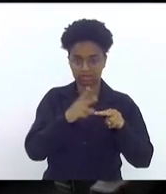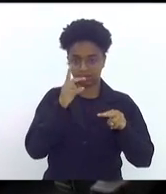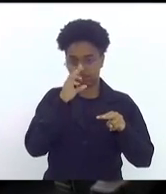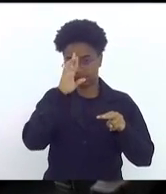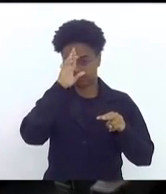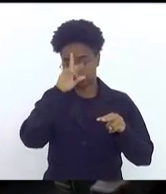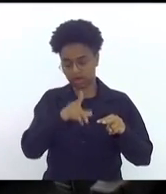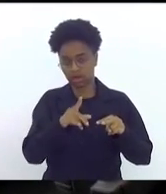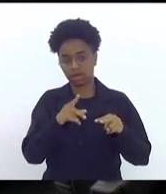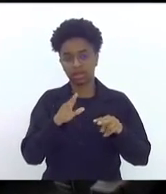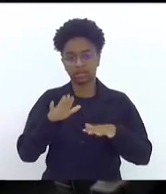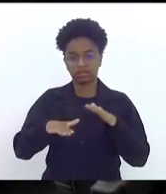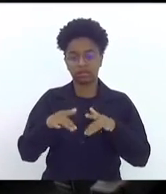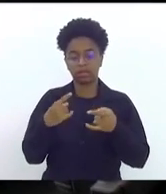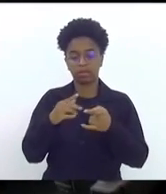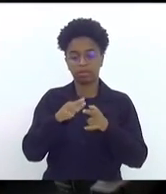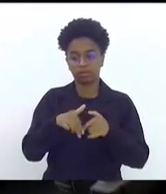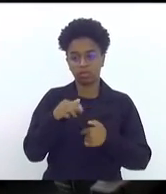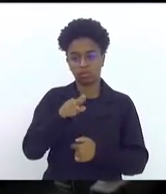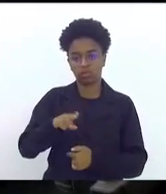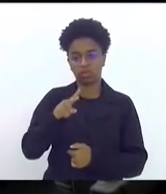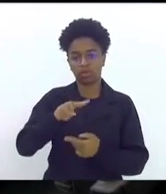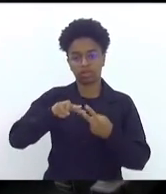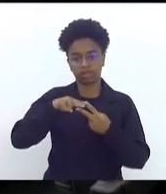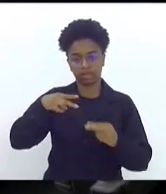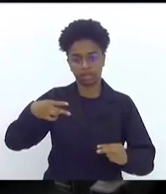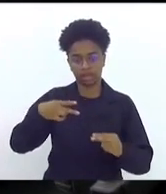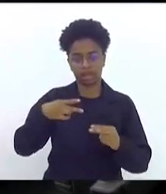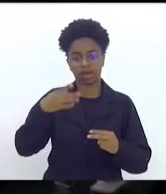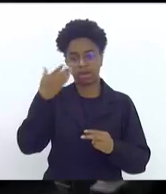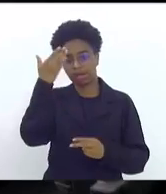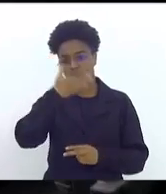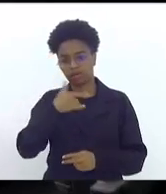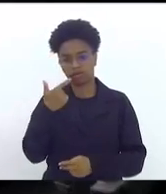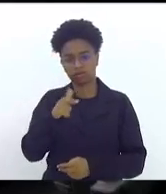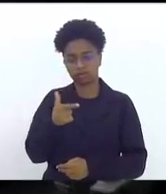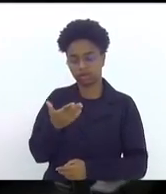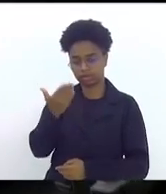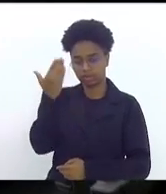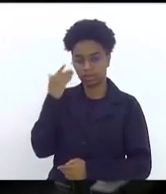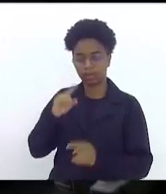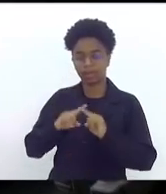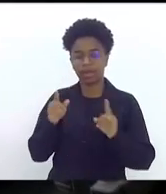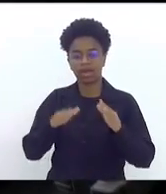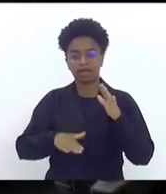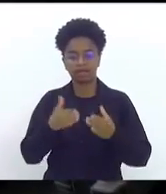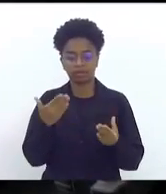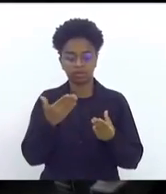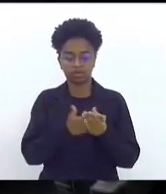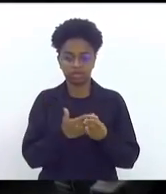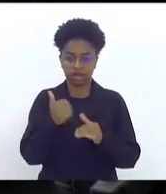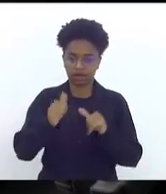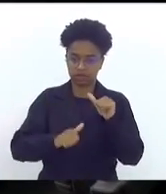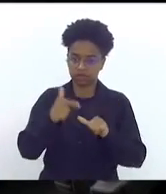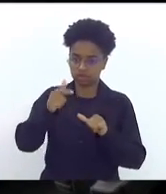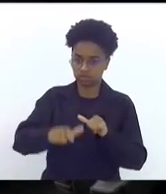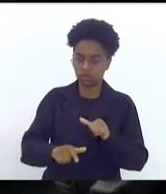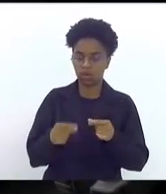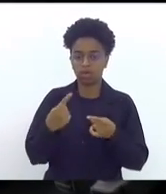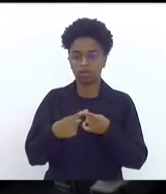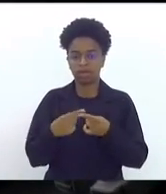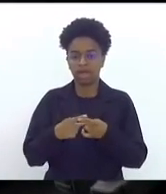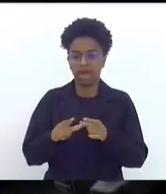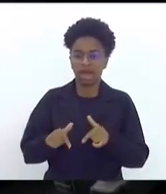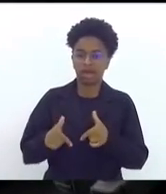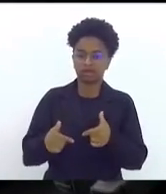com base em exames de DNA, provas que não estavam disponíveis à época, mas muitas vezes com reabertura de processos por má conduta dos agentes do Estado